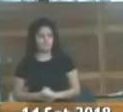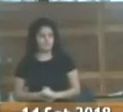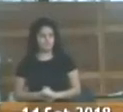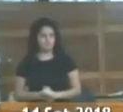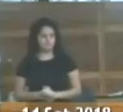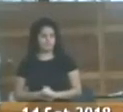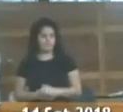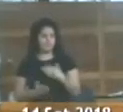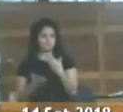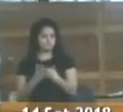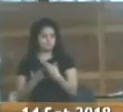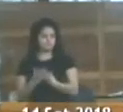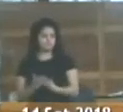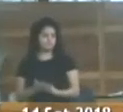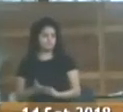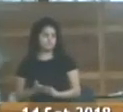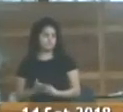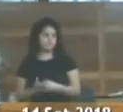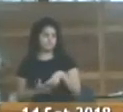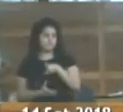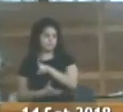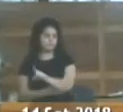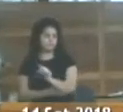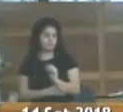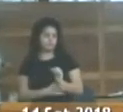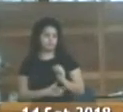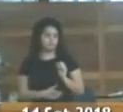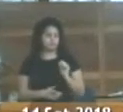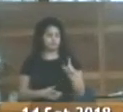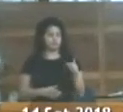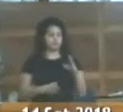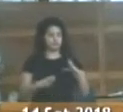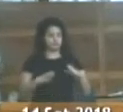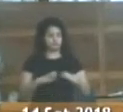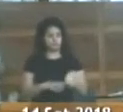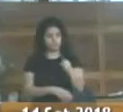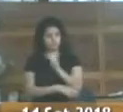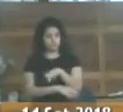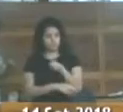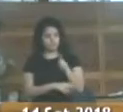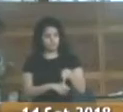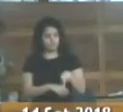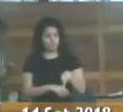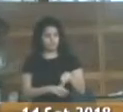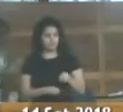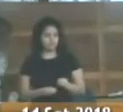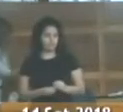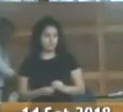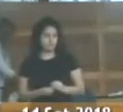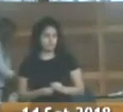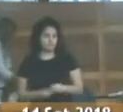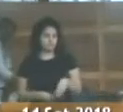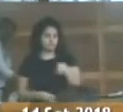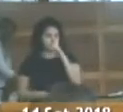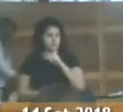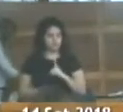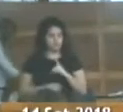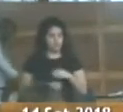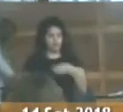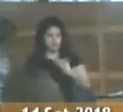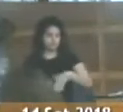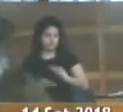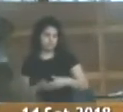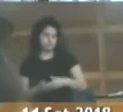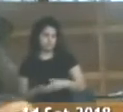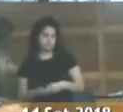A escola, em decisão unilateral da equipe técnico-pedagógica, colocou à disposição e a Secretaria de Educação